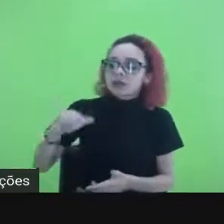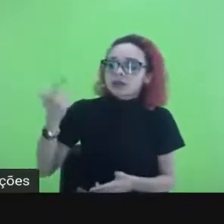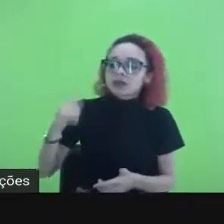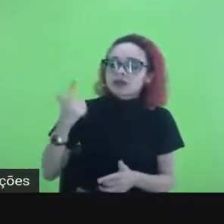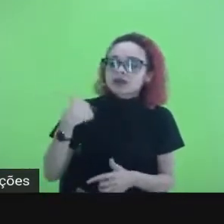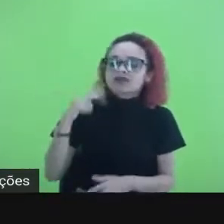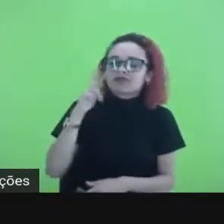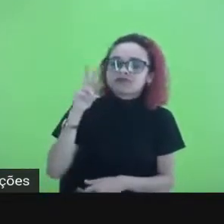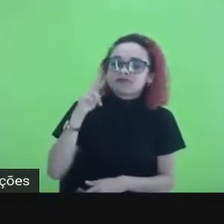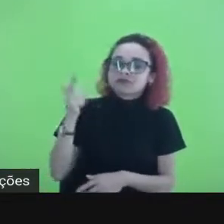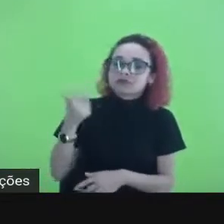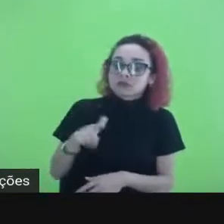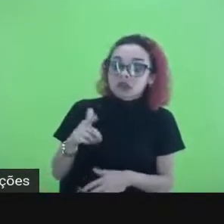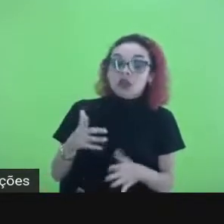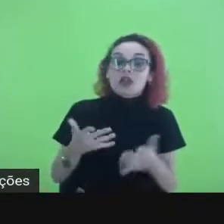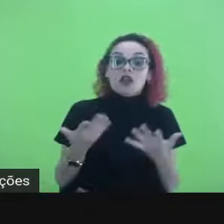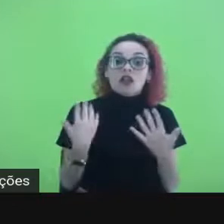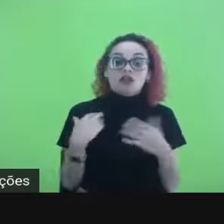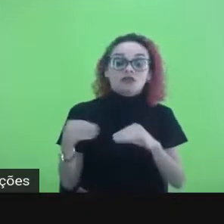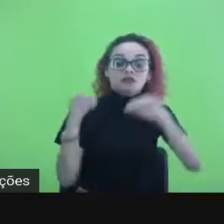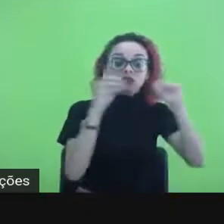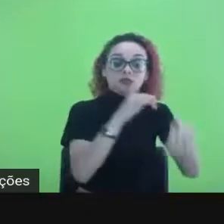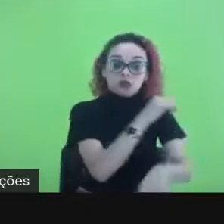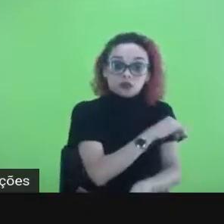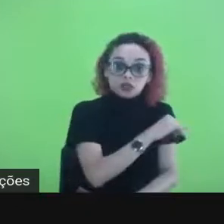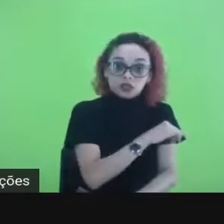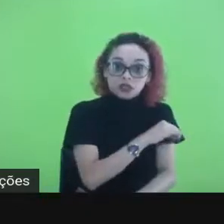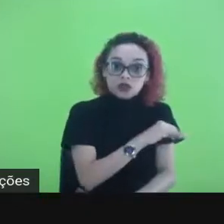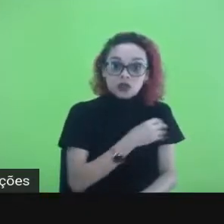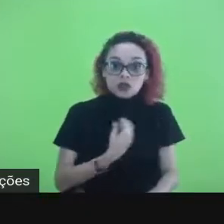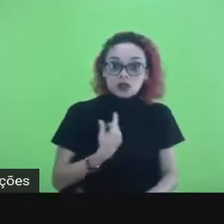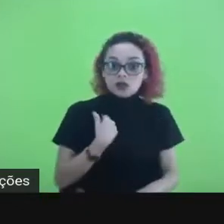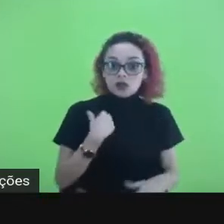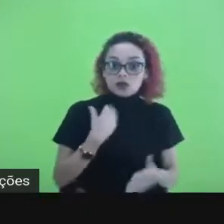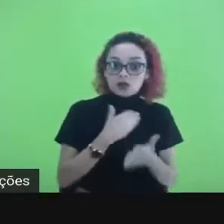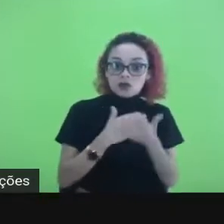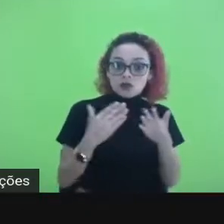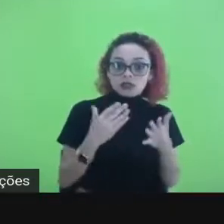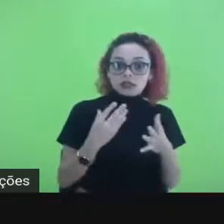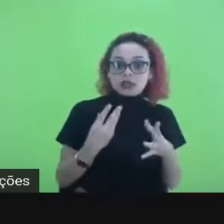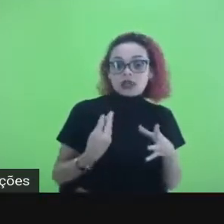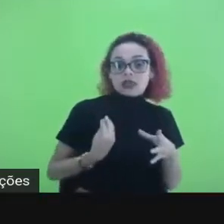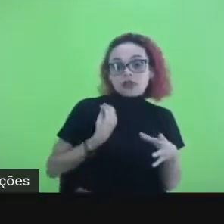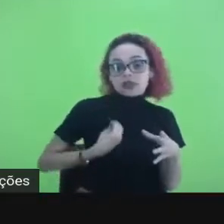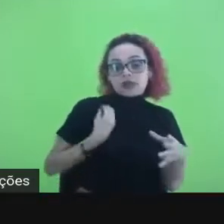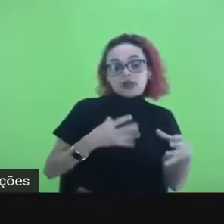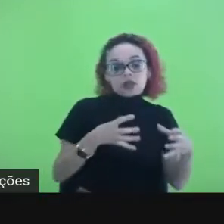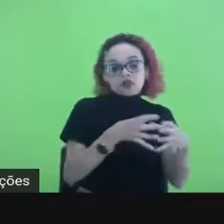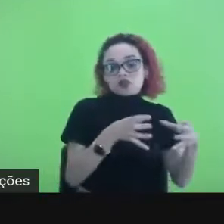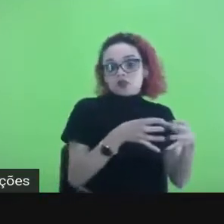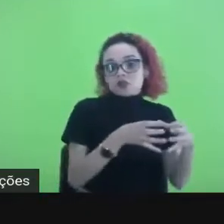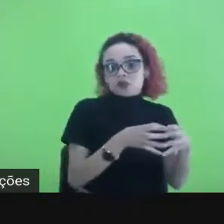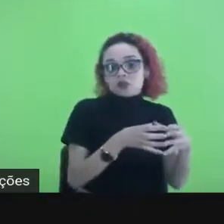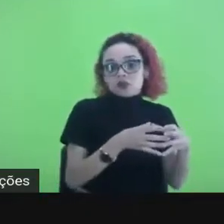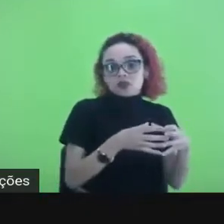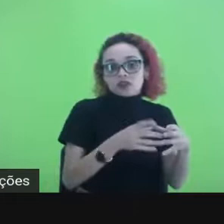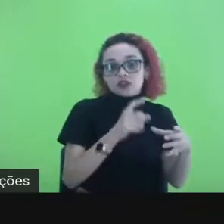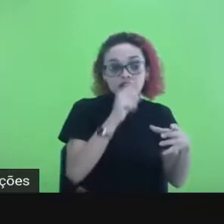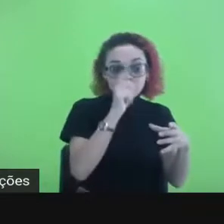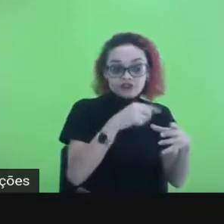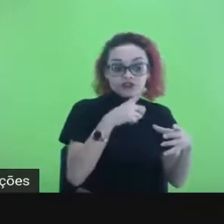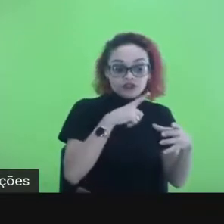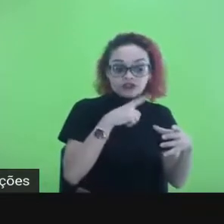quando eu vim para o Rio de Janeiro, eu comecei a fazer parte de algumas redes formadas por mulheres negras, assim,